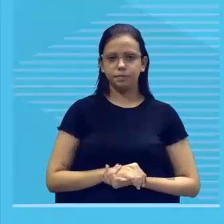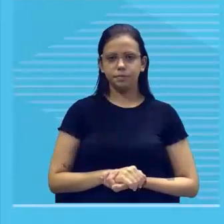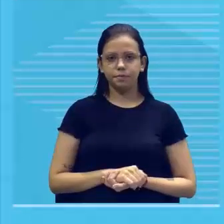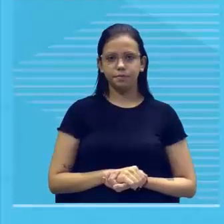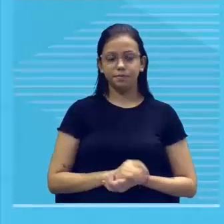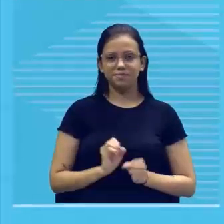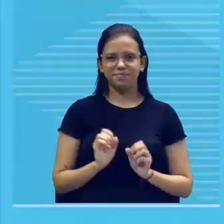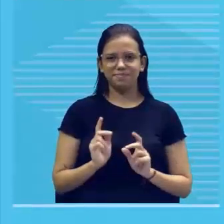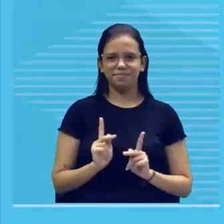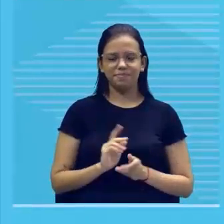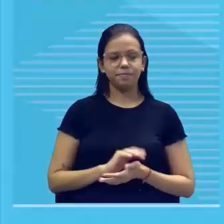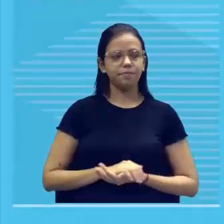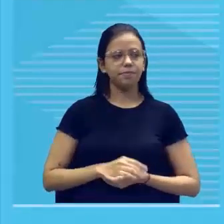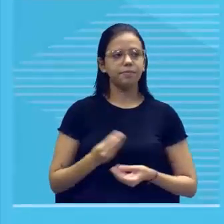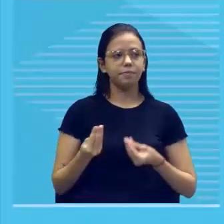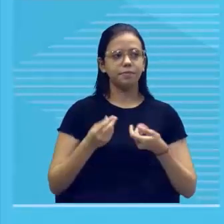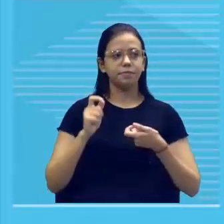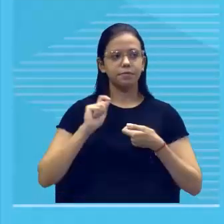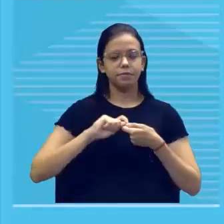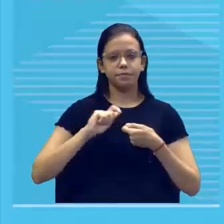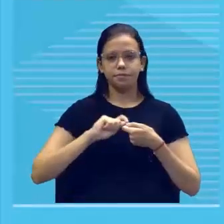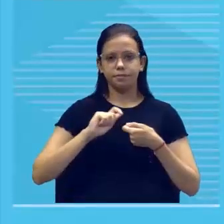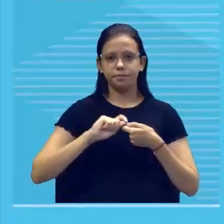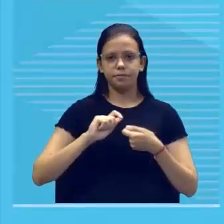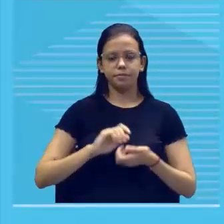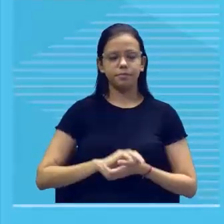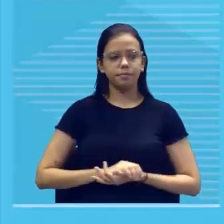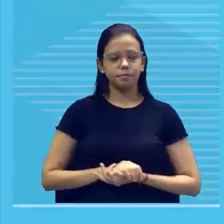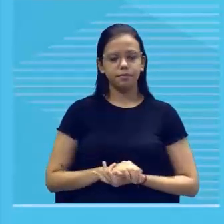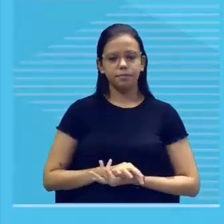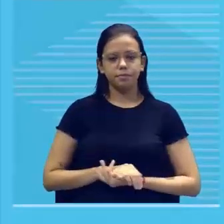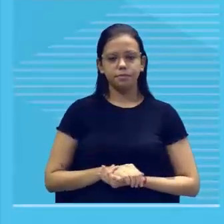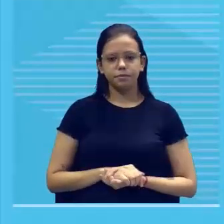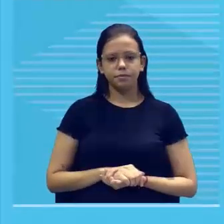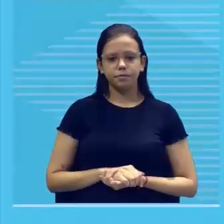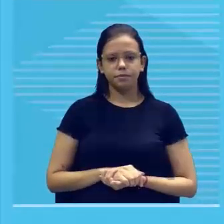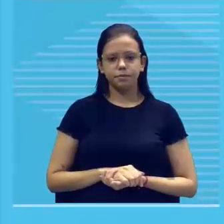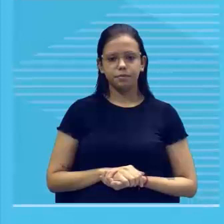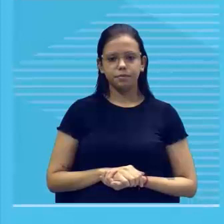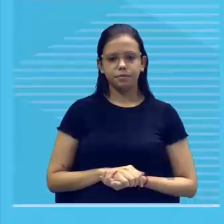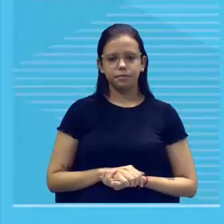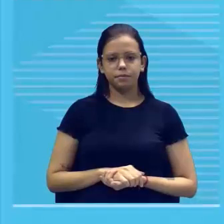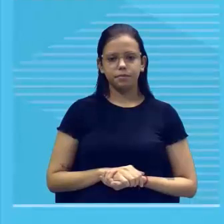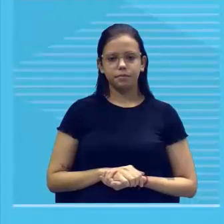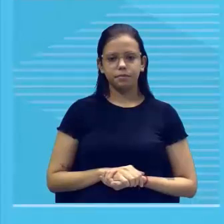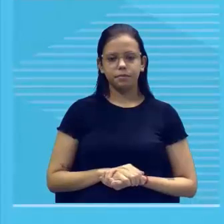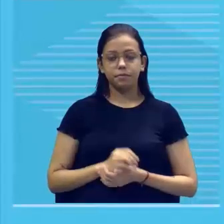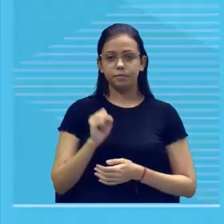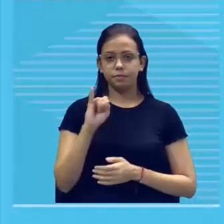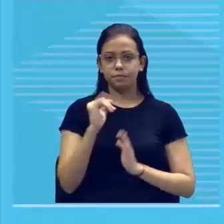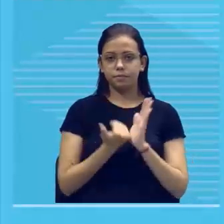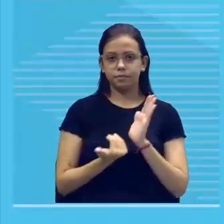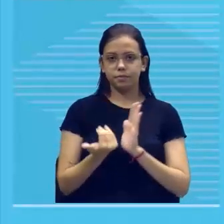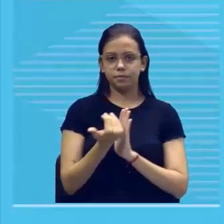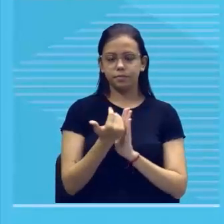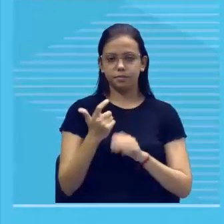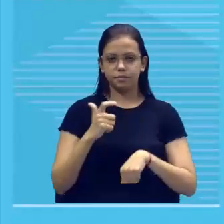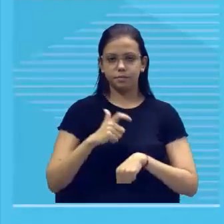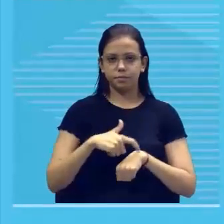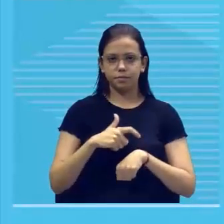show de bola como é que você vai fazer seu aumentar né o meu